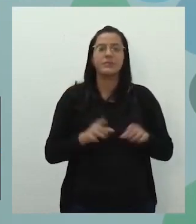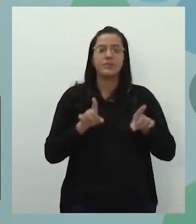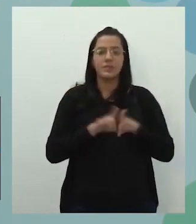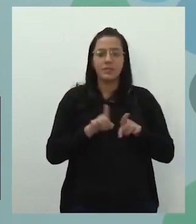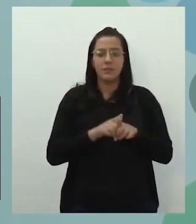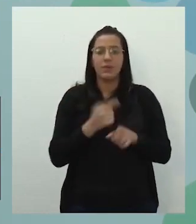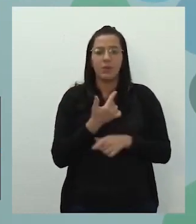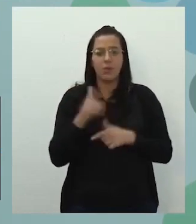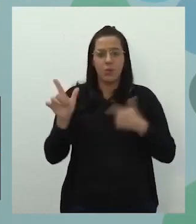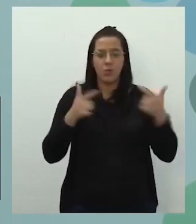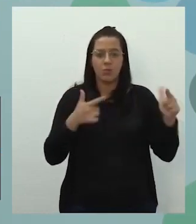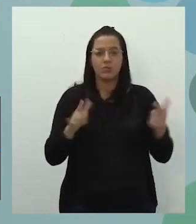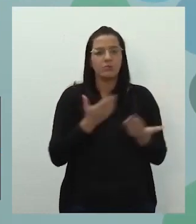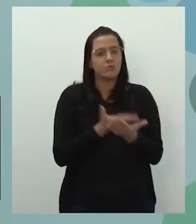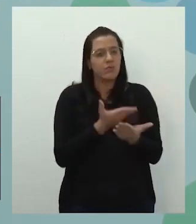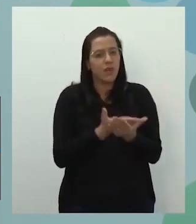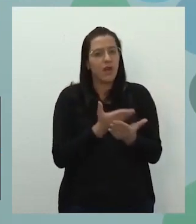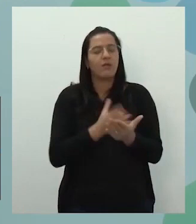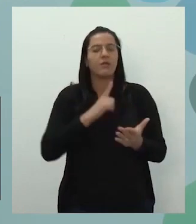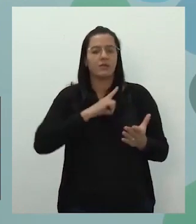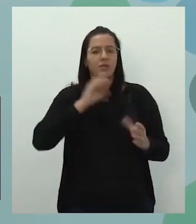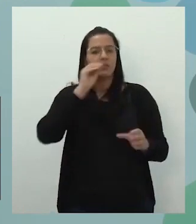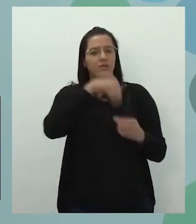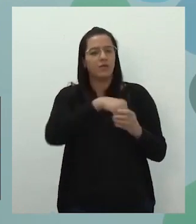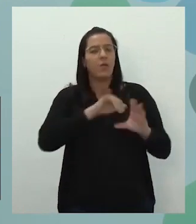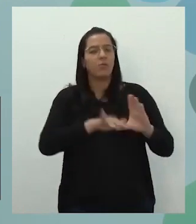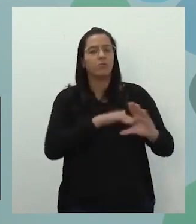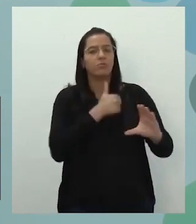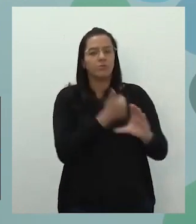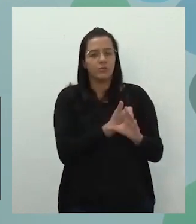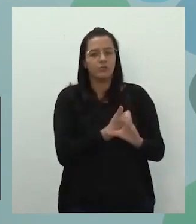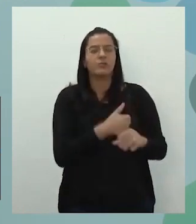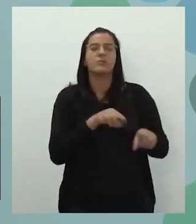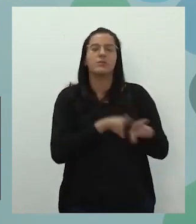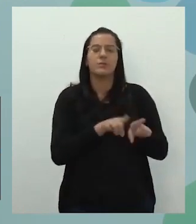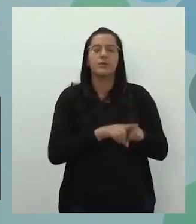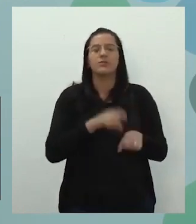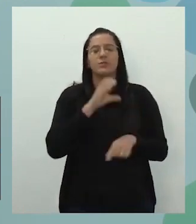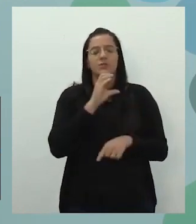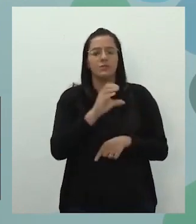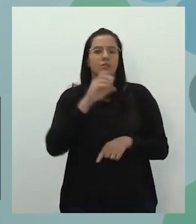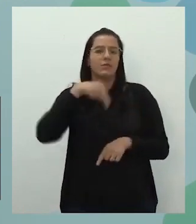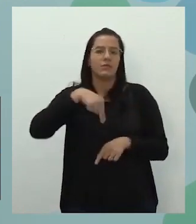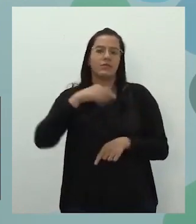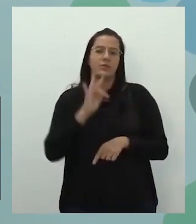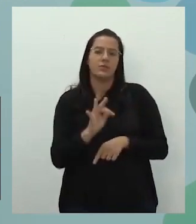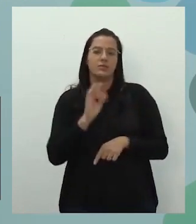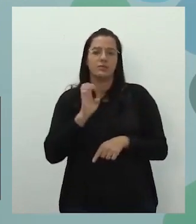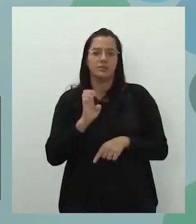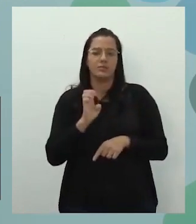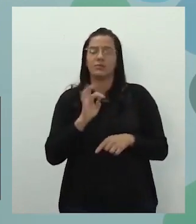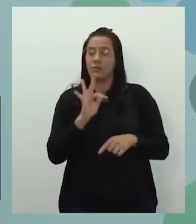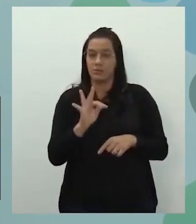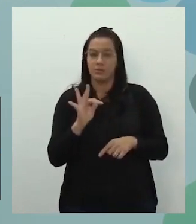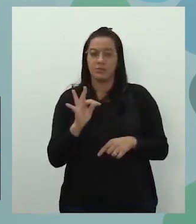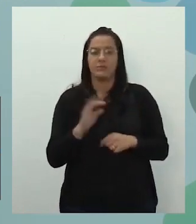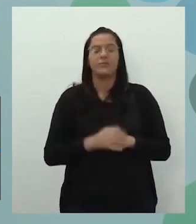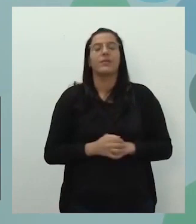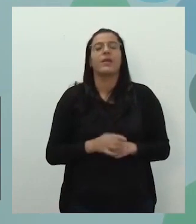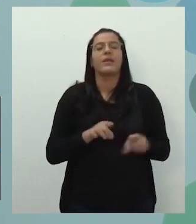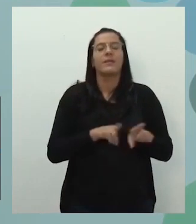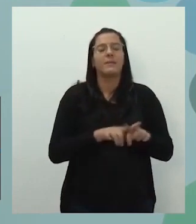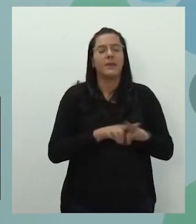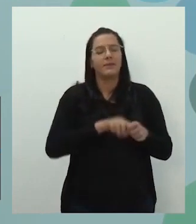nossas aulas elas estão disponíveis lá no YouTube, no Centro de Mídias, no CMSP. Então, alguns professores, a gente sabe que da rede, divulgam para os